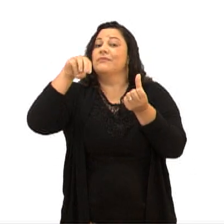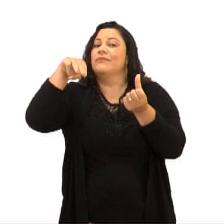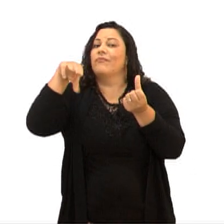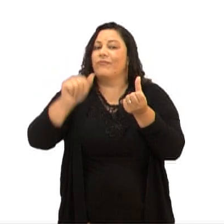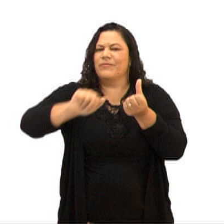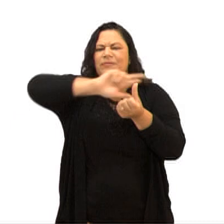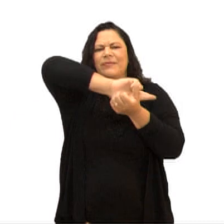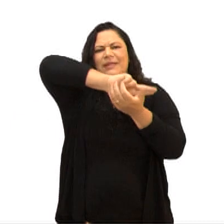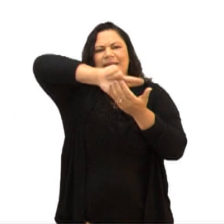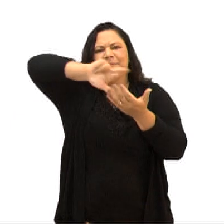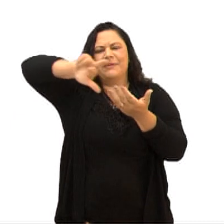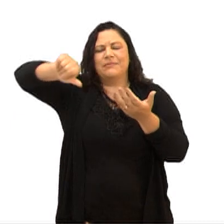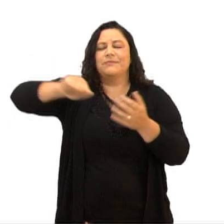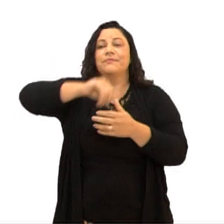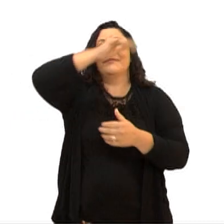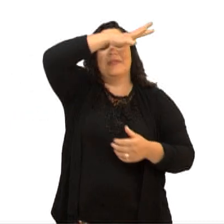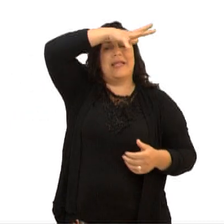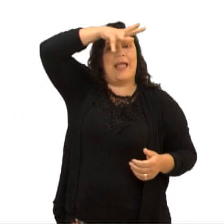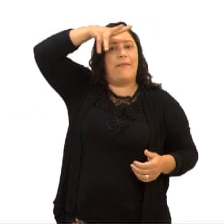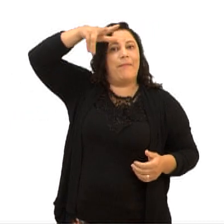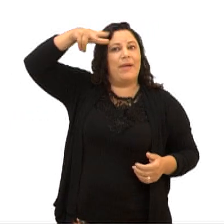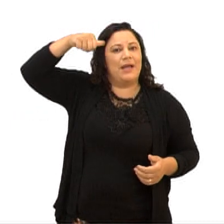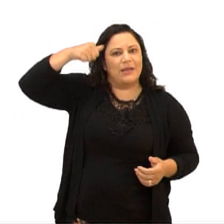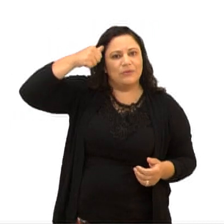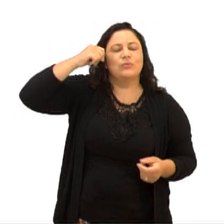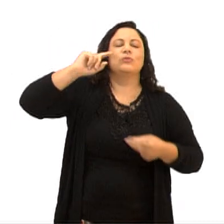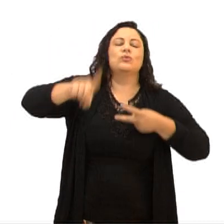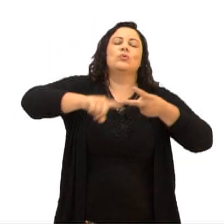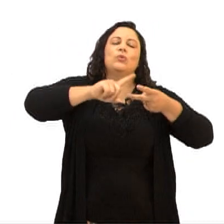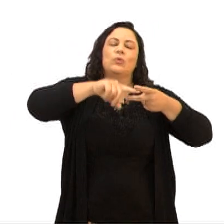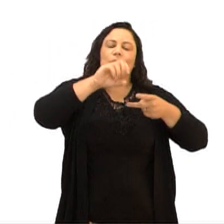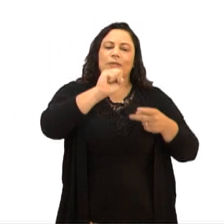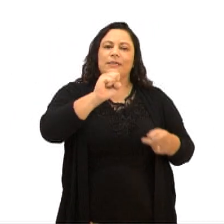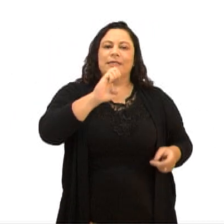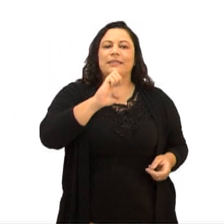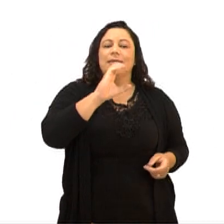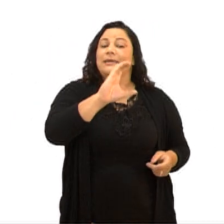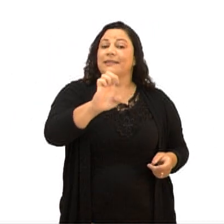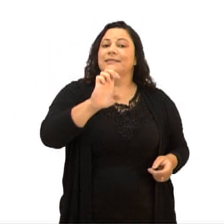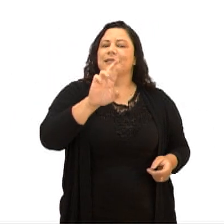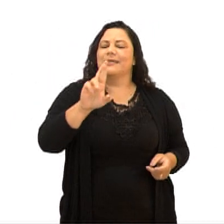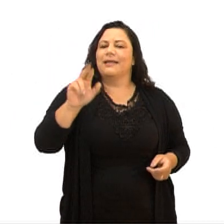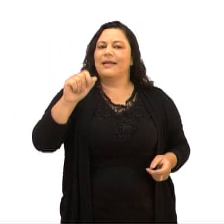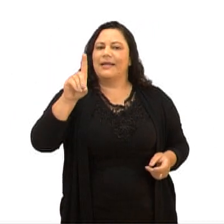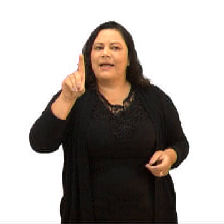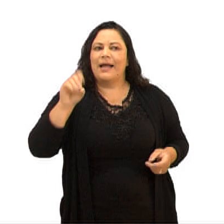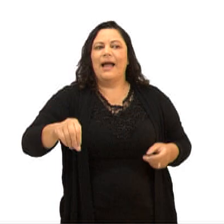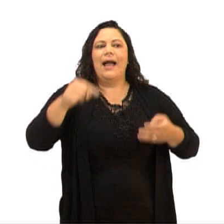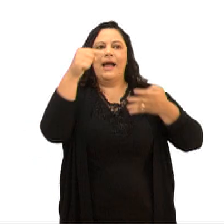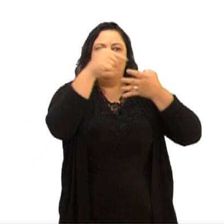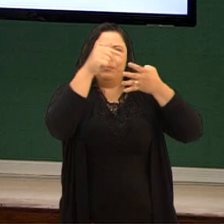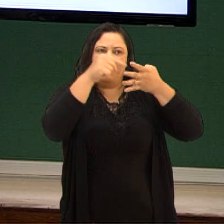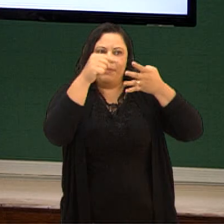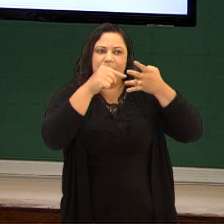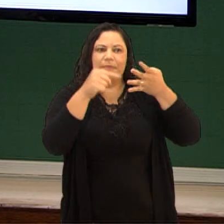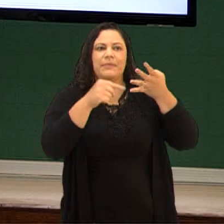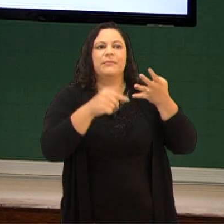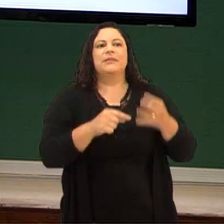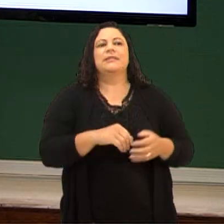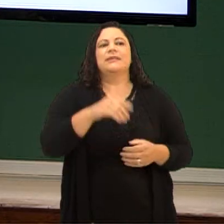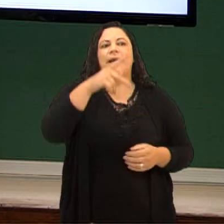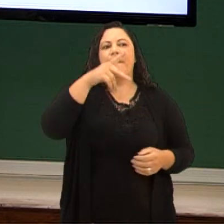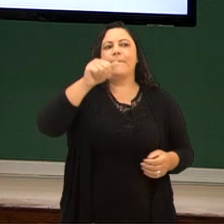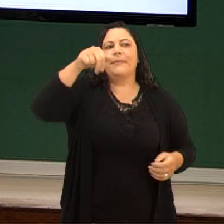são quem? A Amazônia, o Cerrado, a Mata Atlântica, a Caatinga, Pampa e Pantanal. A professora agora vai trazer um gráfico para